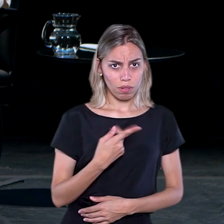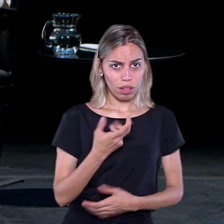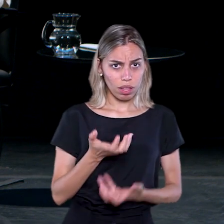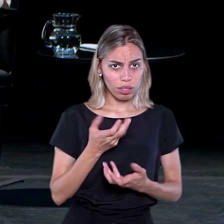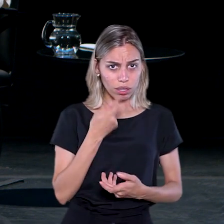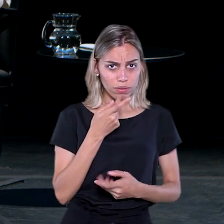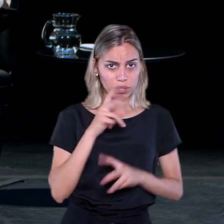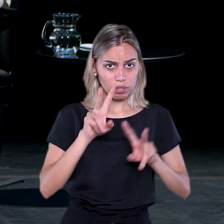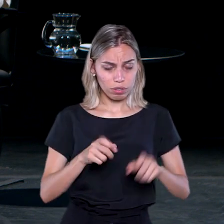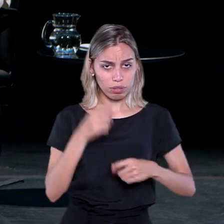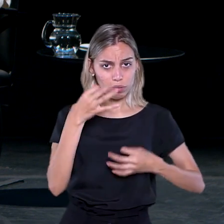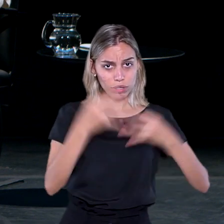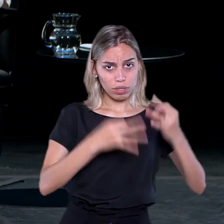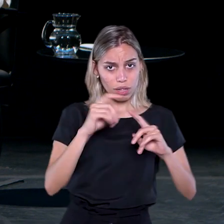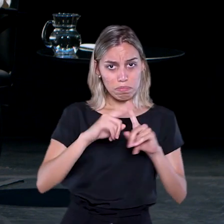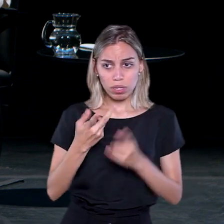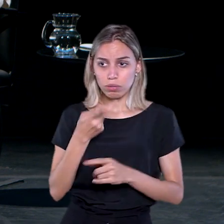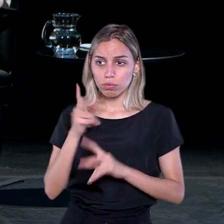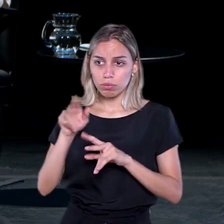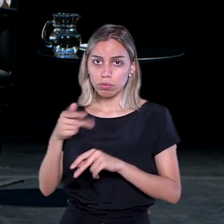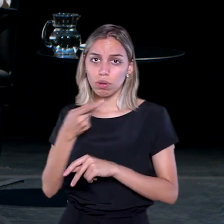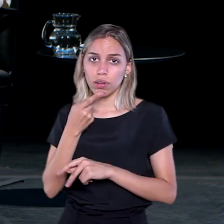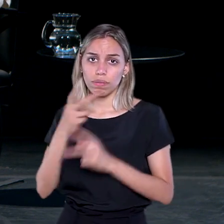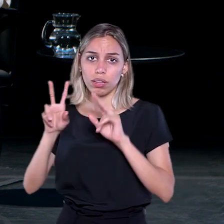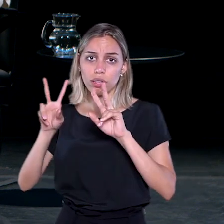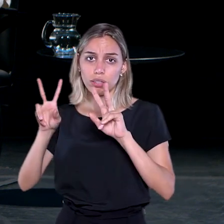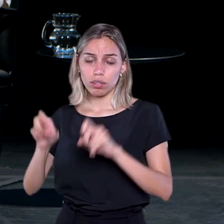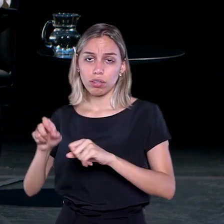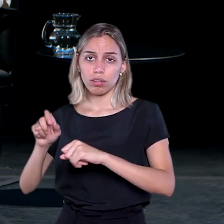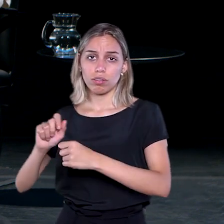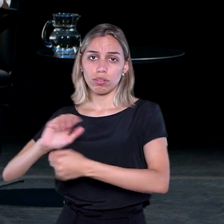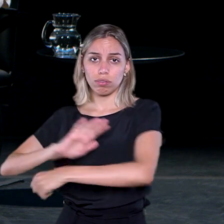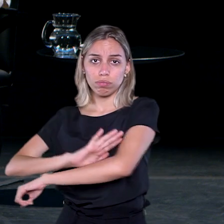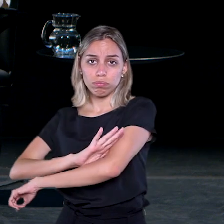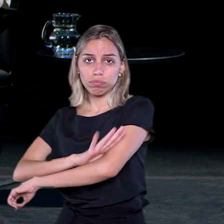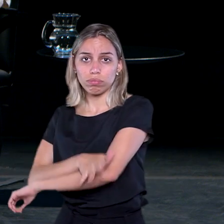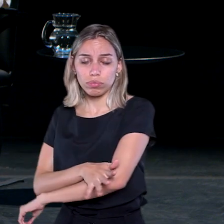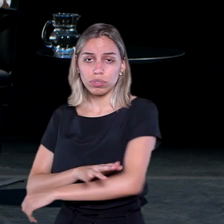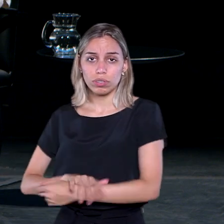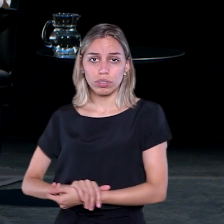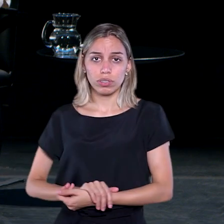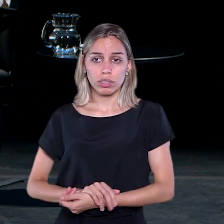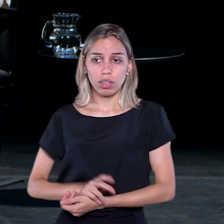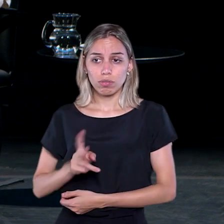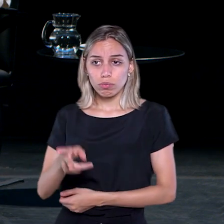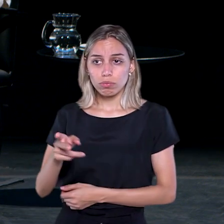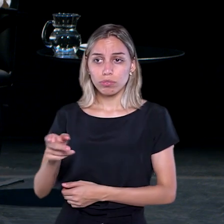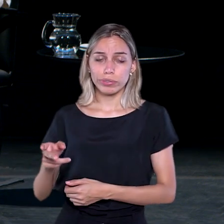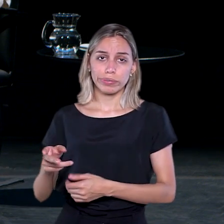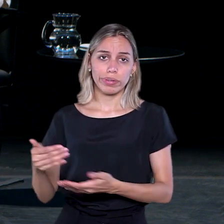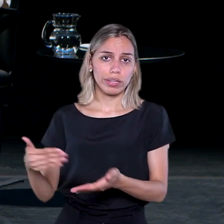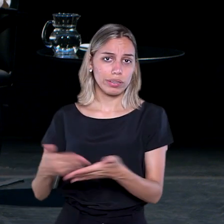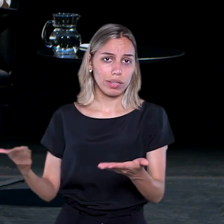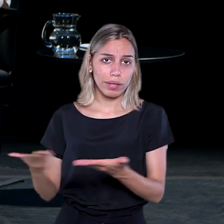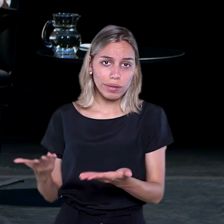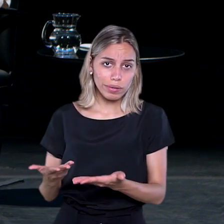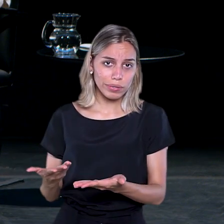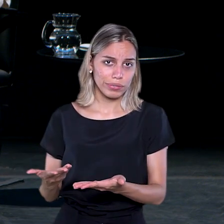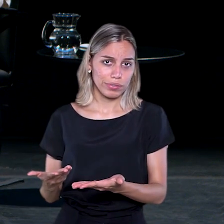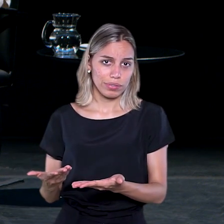como se fosse da família, mas aquela pessoa da família que não é convidada para viajar com a família. E não senta à mesa